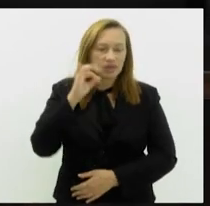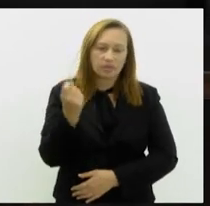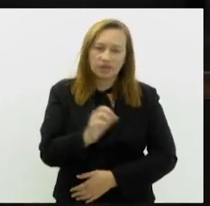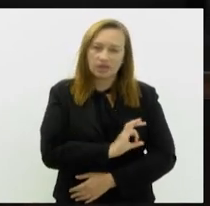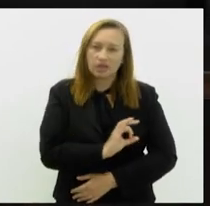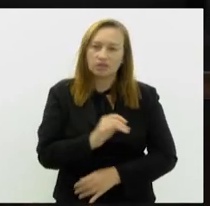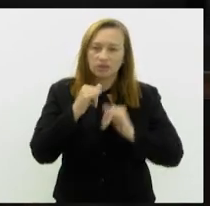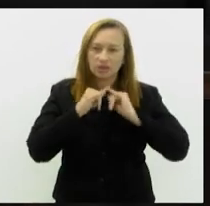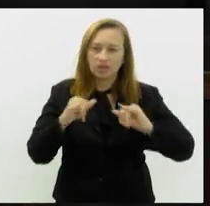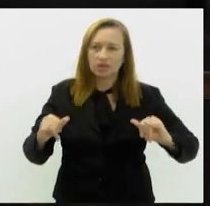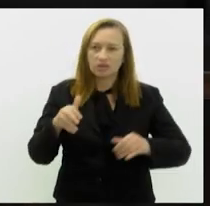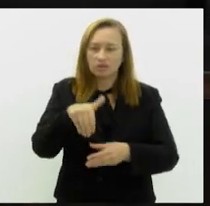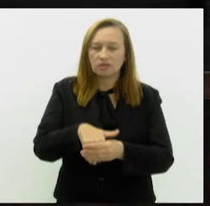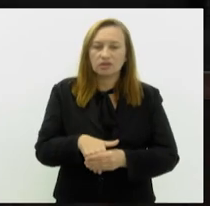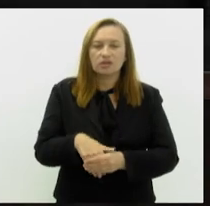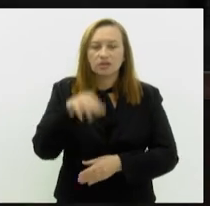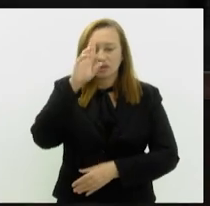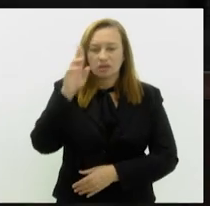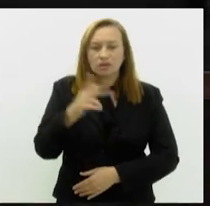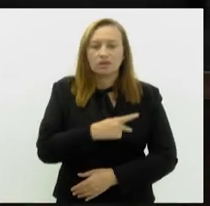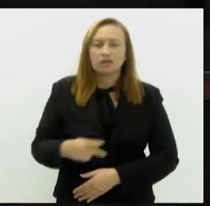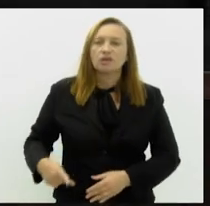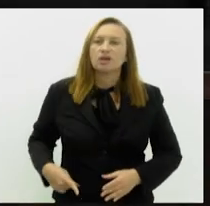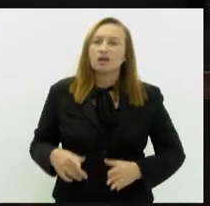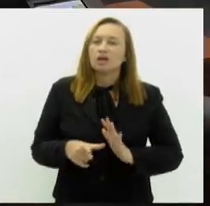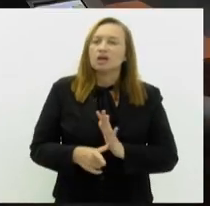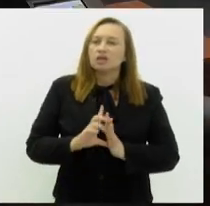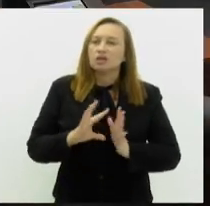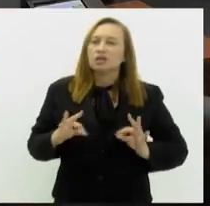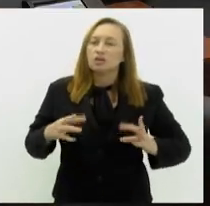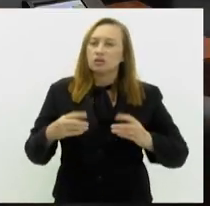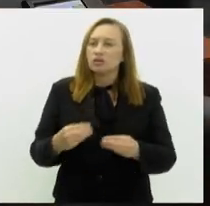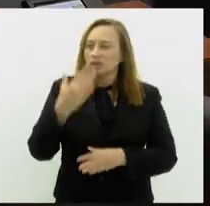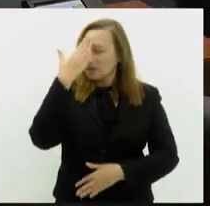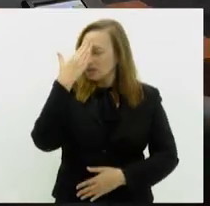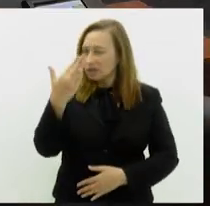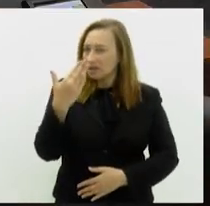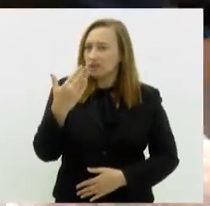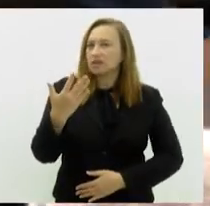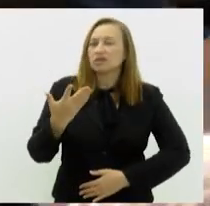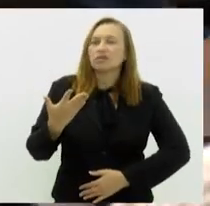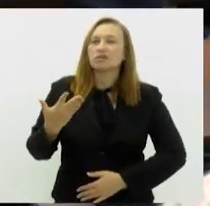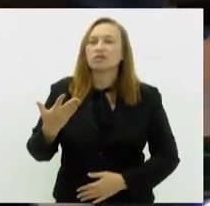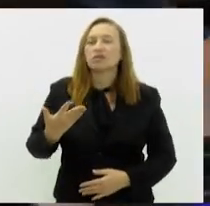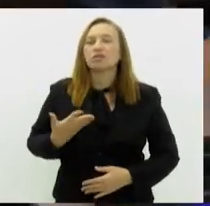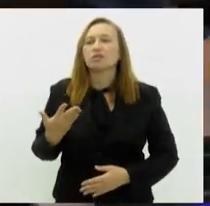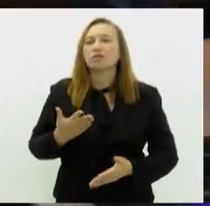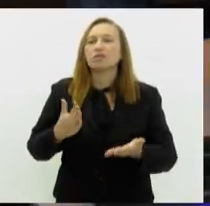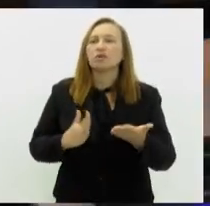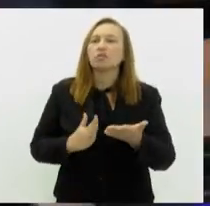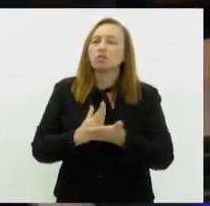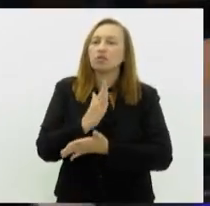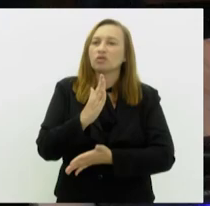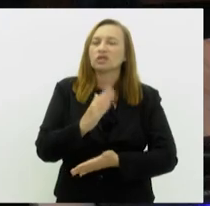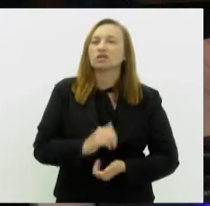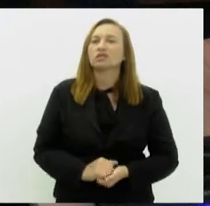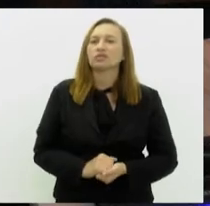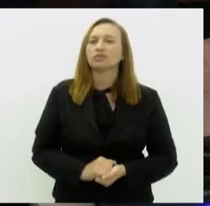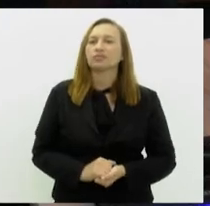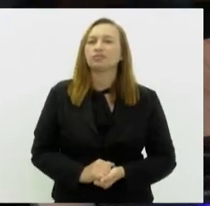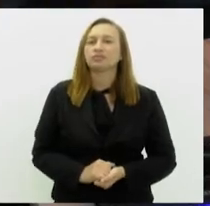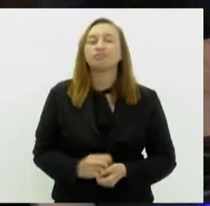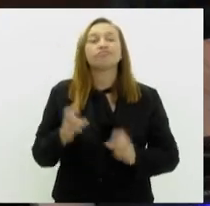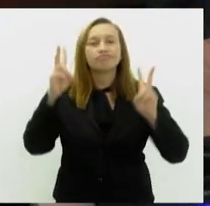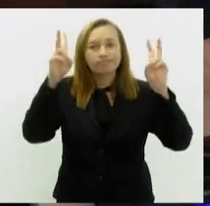para a declaração de voto. Presidente, antes de mais nada, agradecer aos nossos pares pela aprovação. É uma